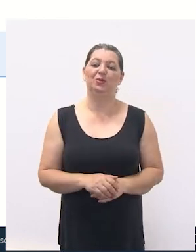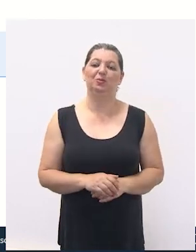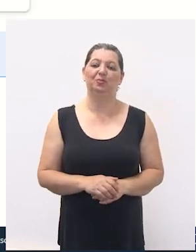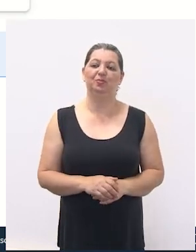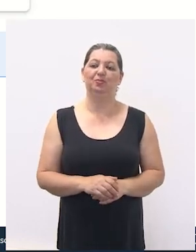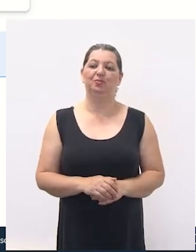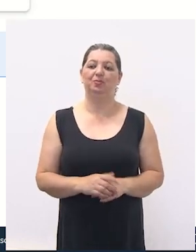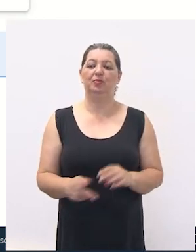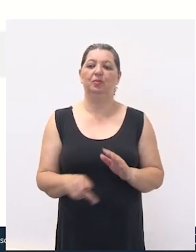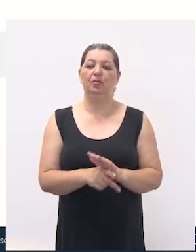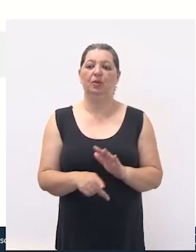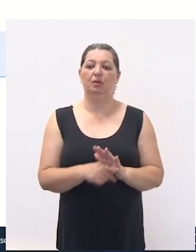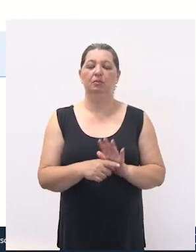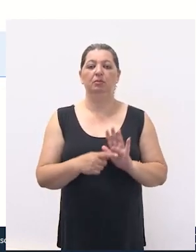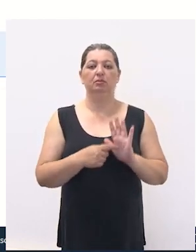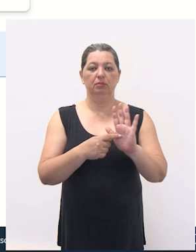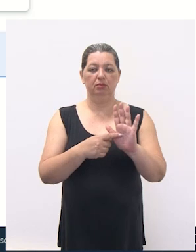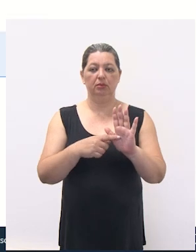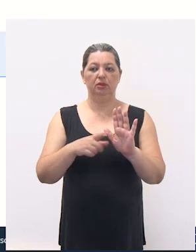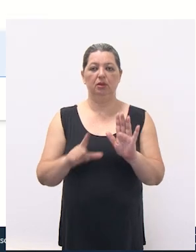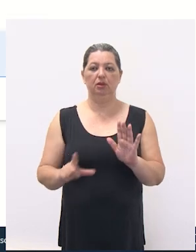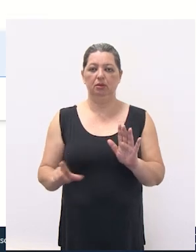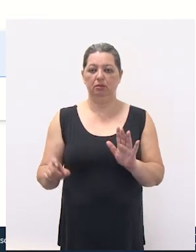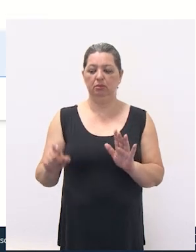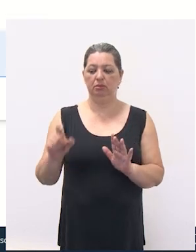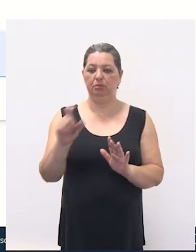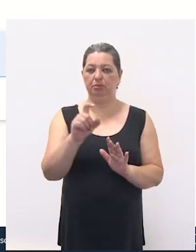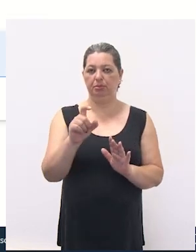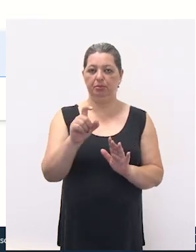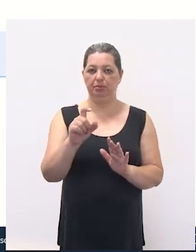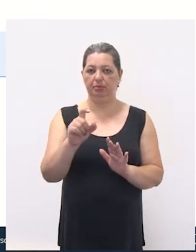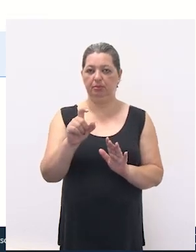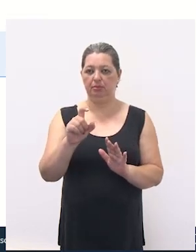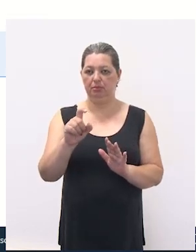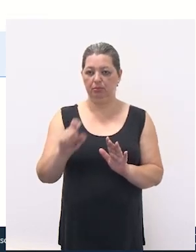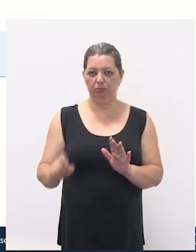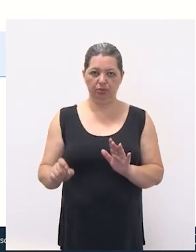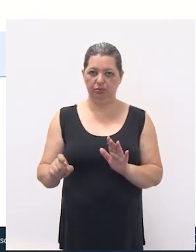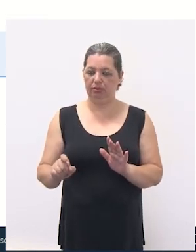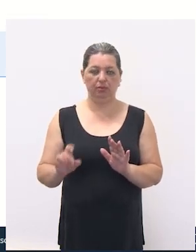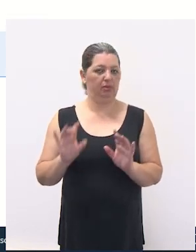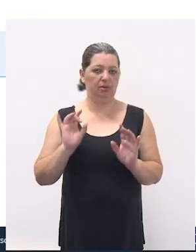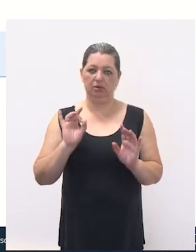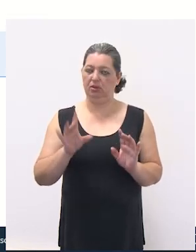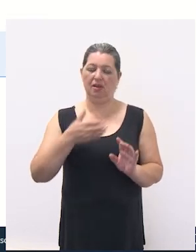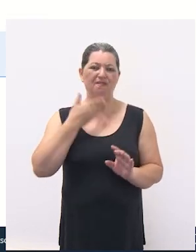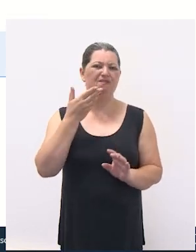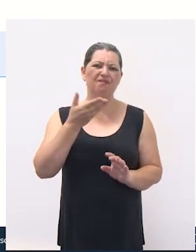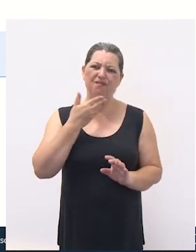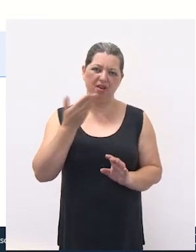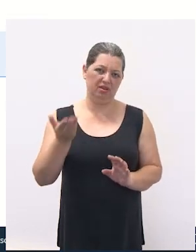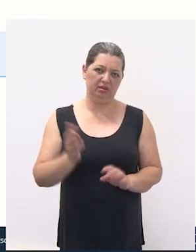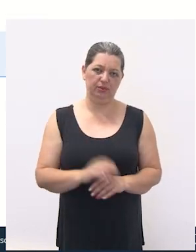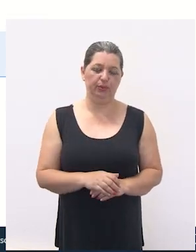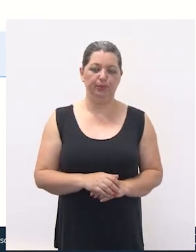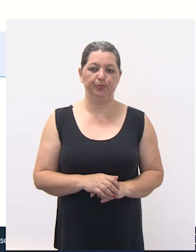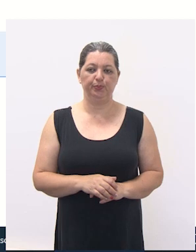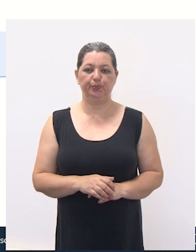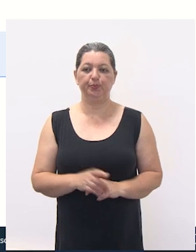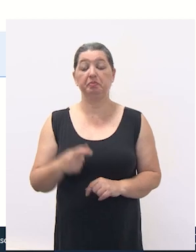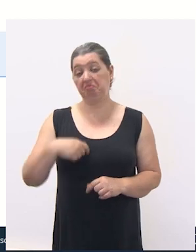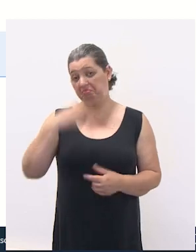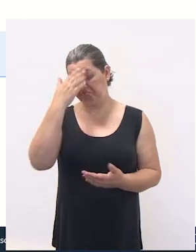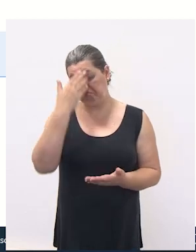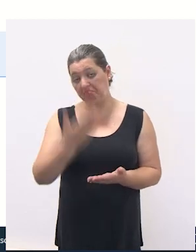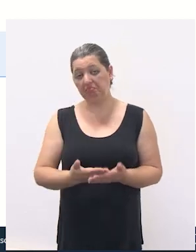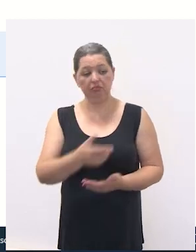mostrando, gente, é simplesmente você pôr o cursor em cima e puxar, tá? É super fácil de fazer, então acredito que o